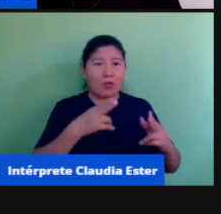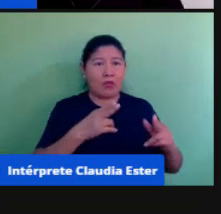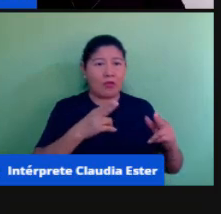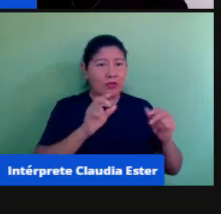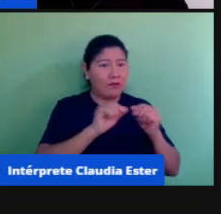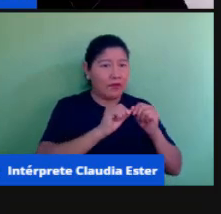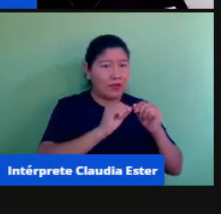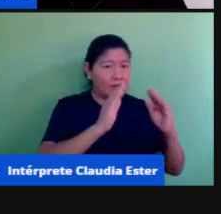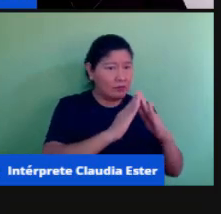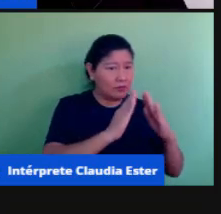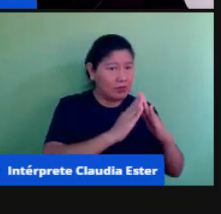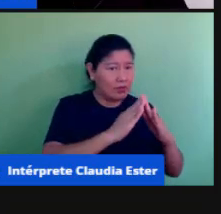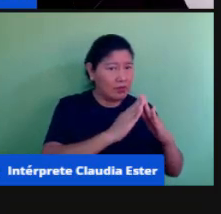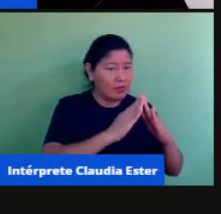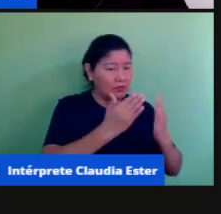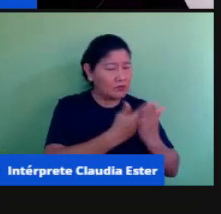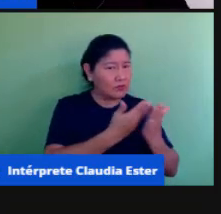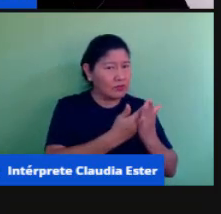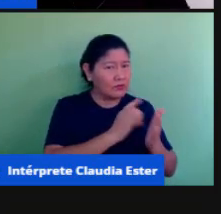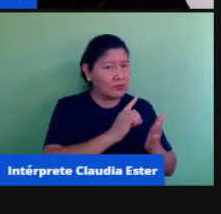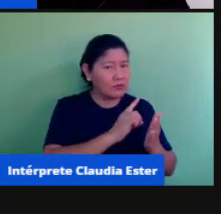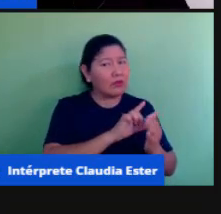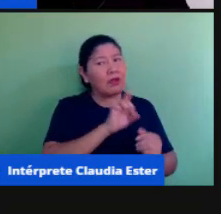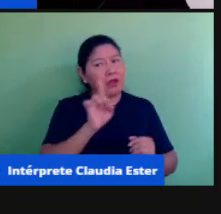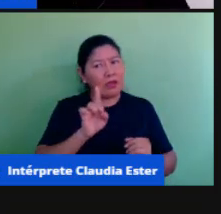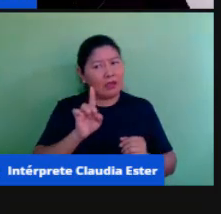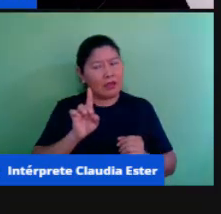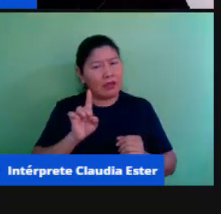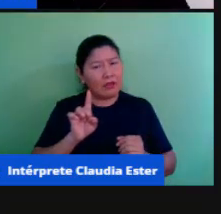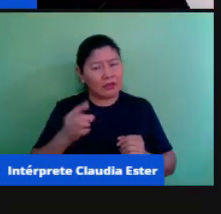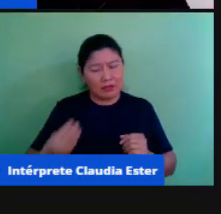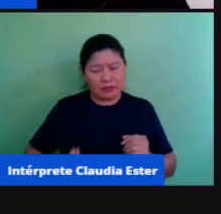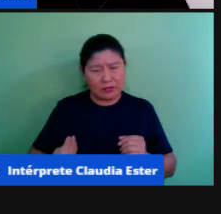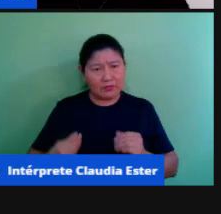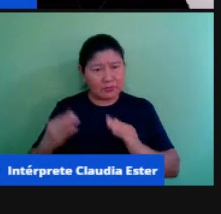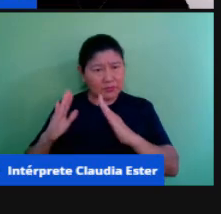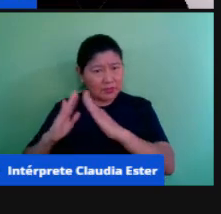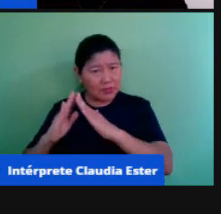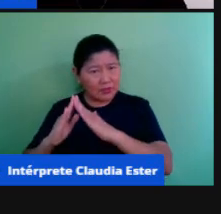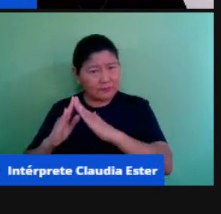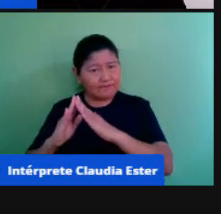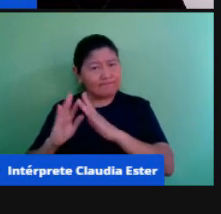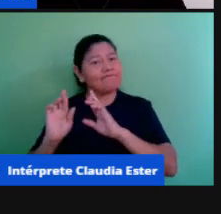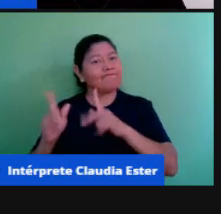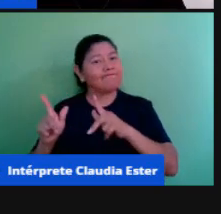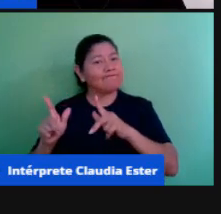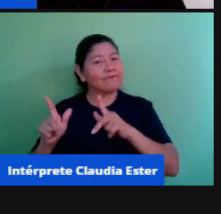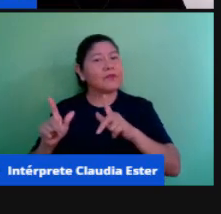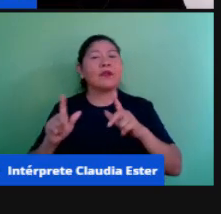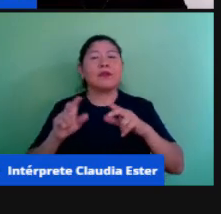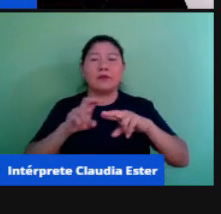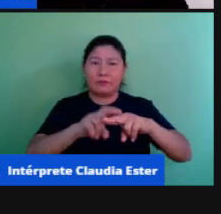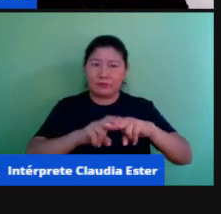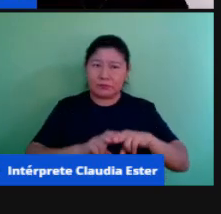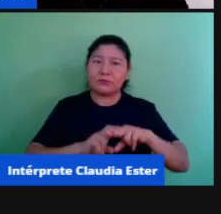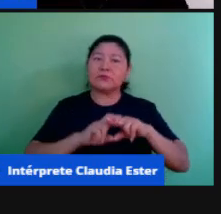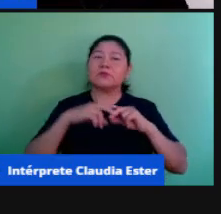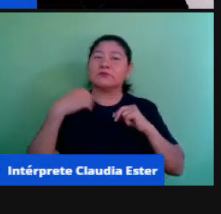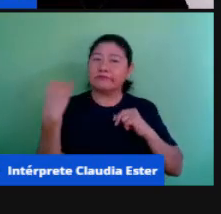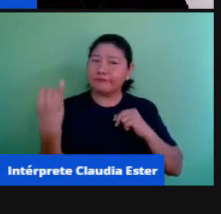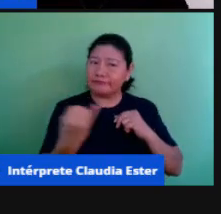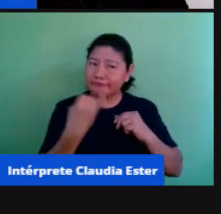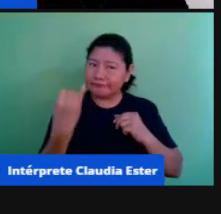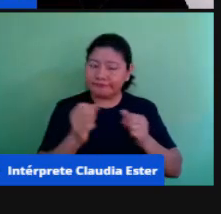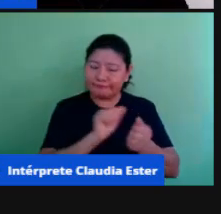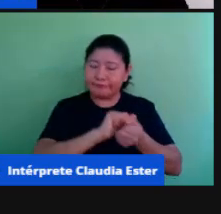não, como eu faço presencial. Então, eu vou ter que me adaptar. Algumas adaptações eu estarei